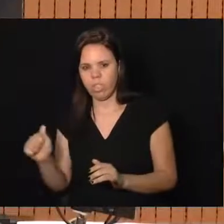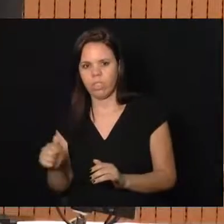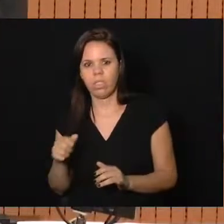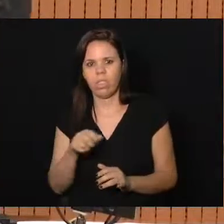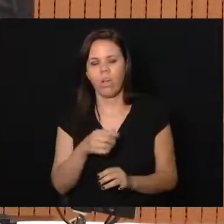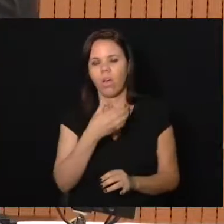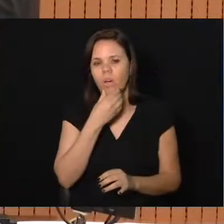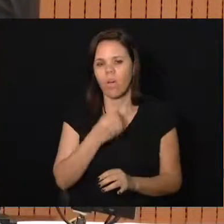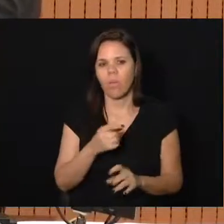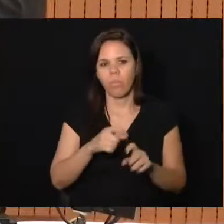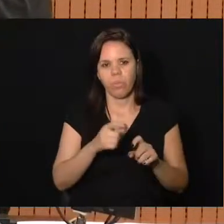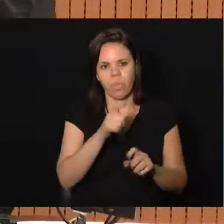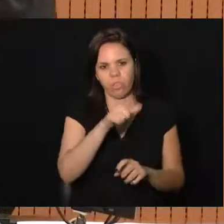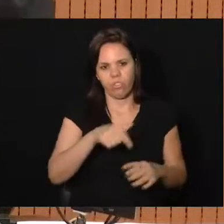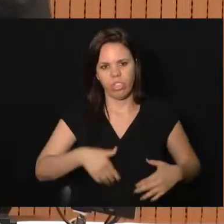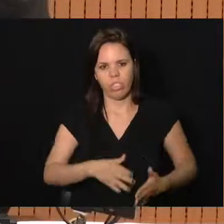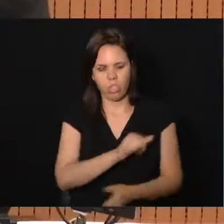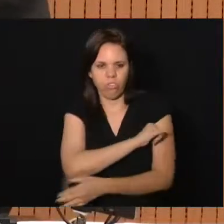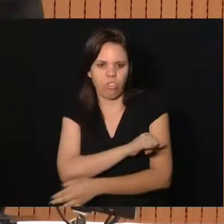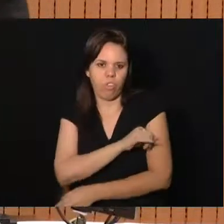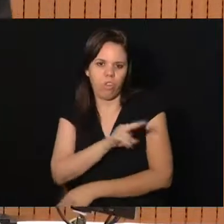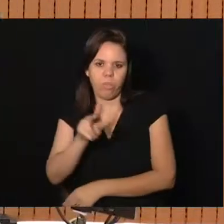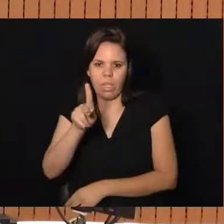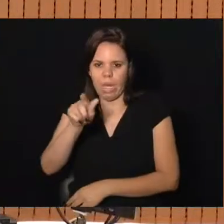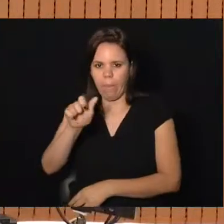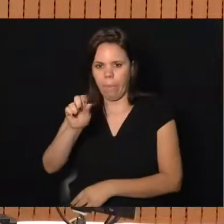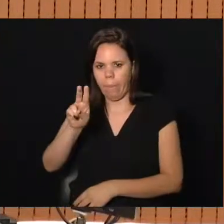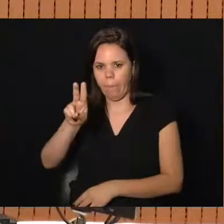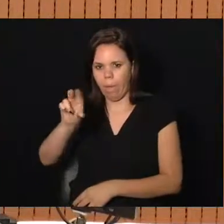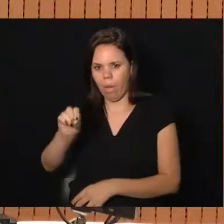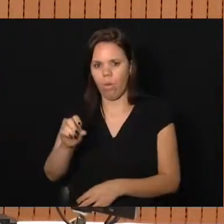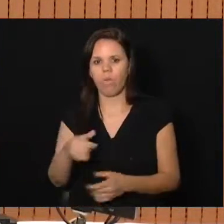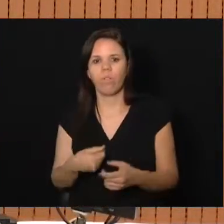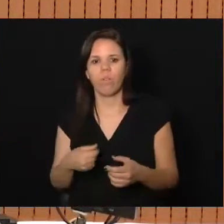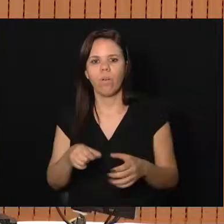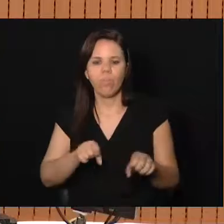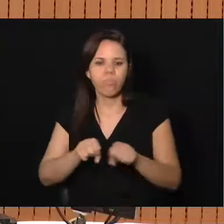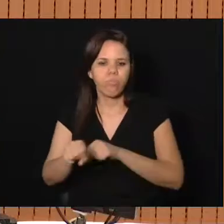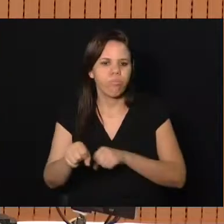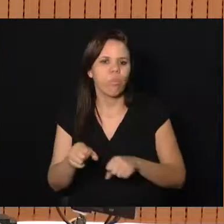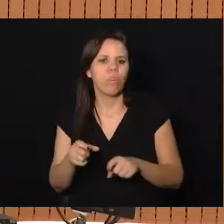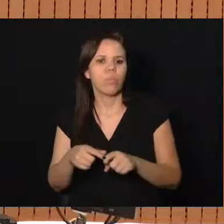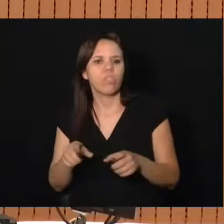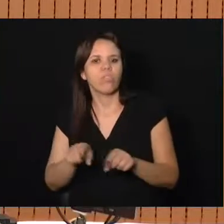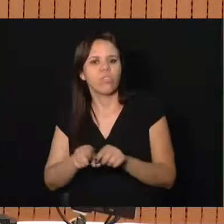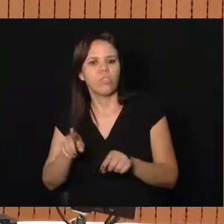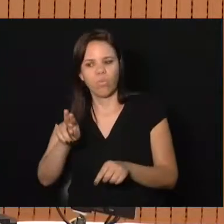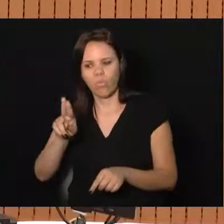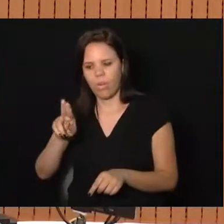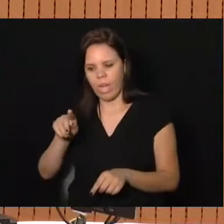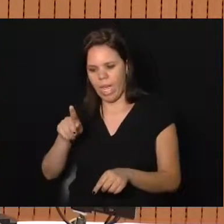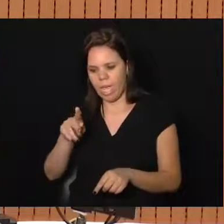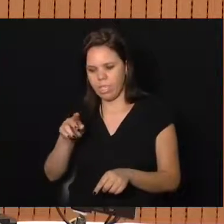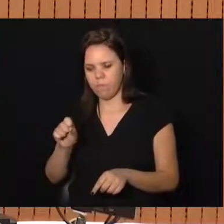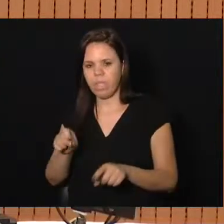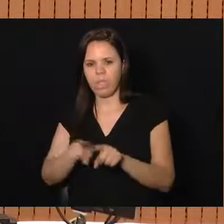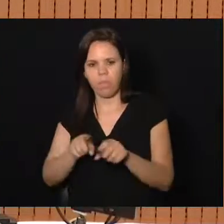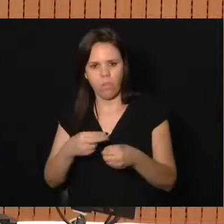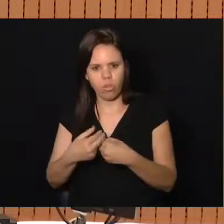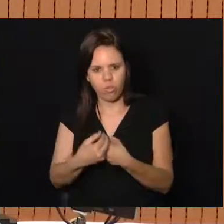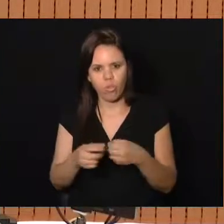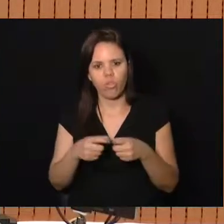Rio de Janeiro, se graduou em medicina pela Unesp e é doutor na área de neurologia pela